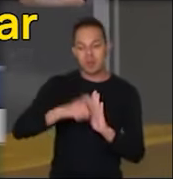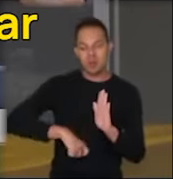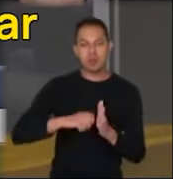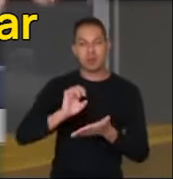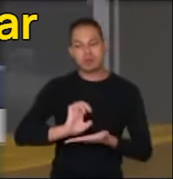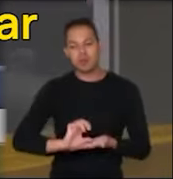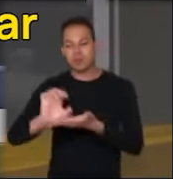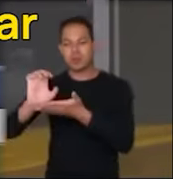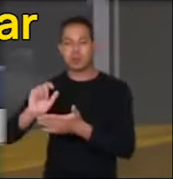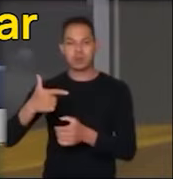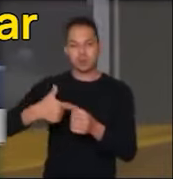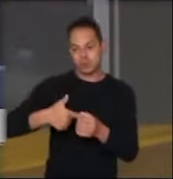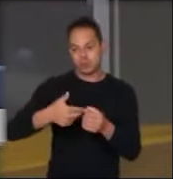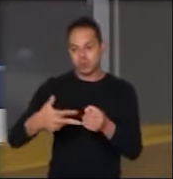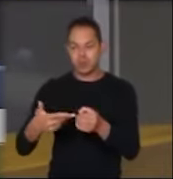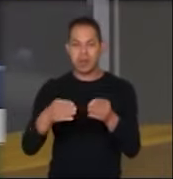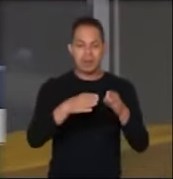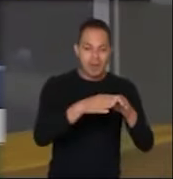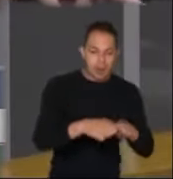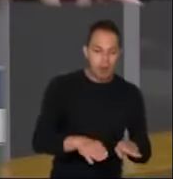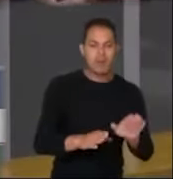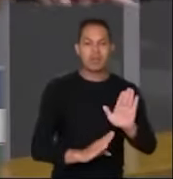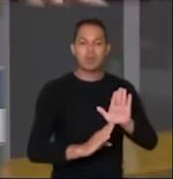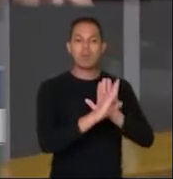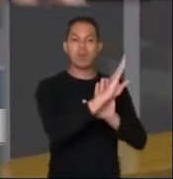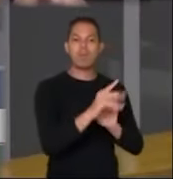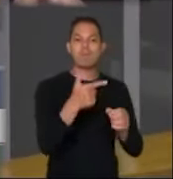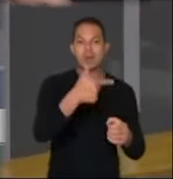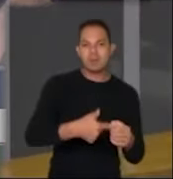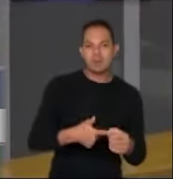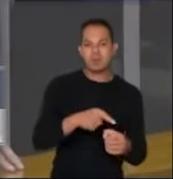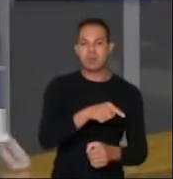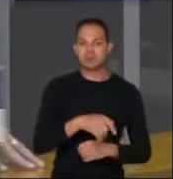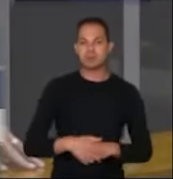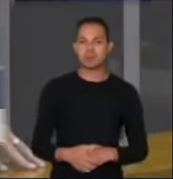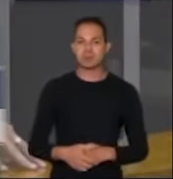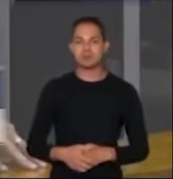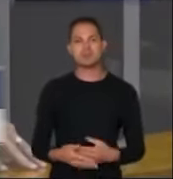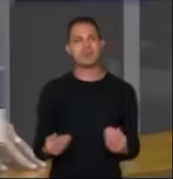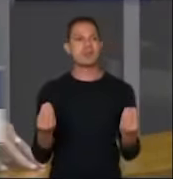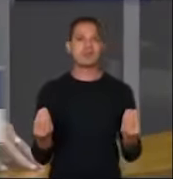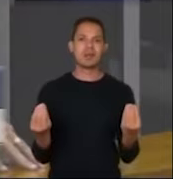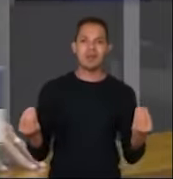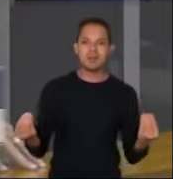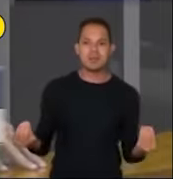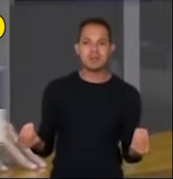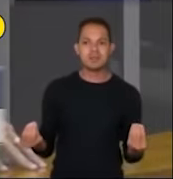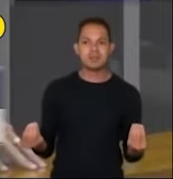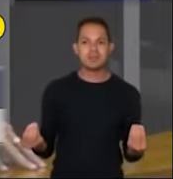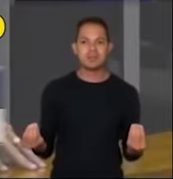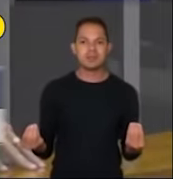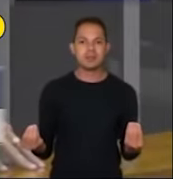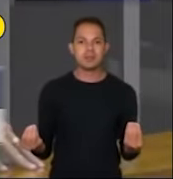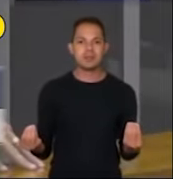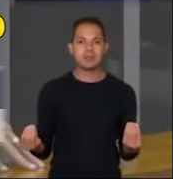petróleo para compensar o aumento dos impostos sobre combustíveis. Gente, que idiota! Porque